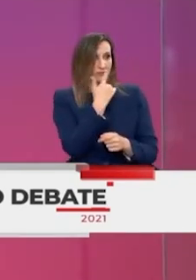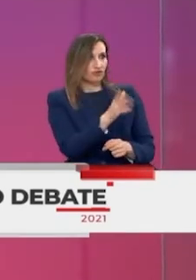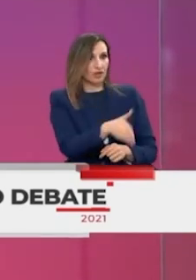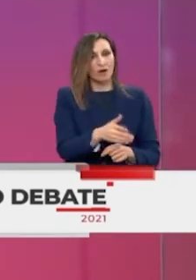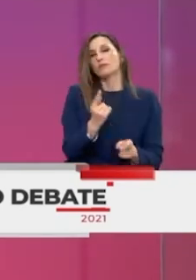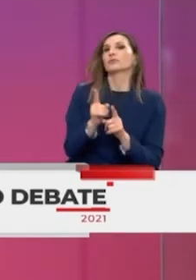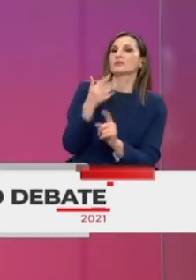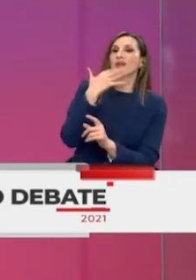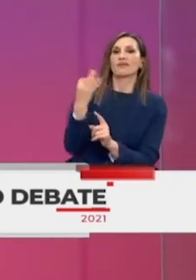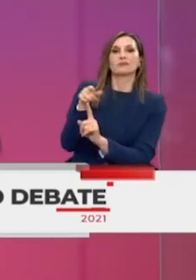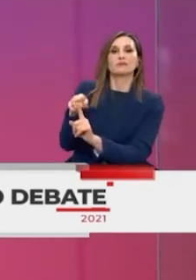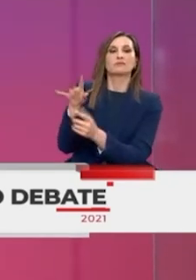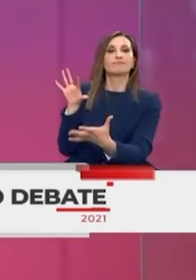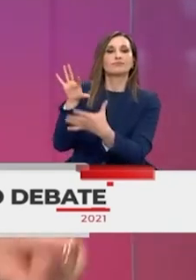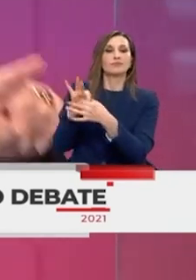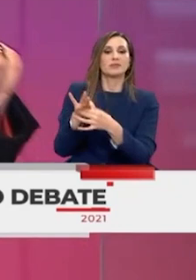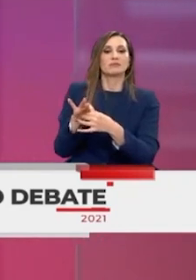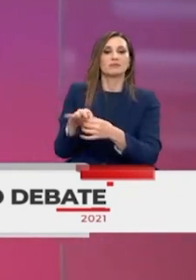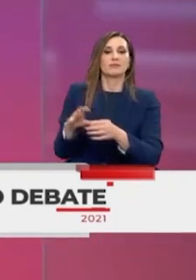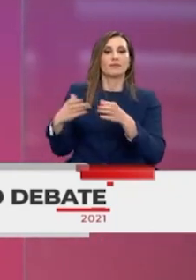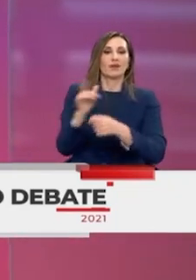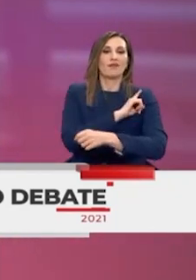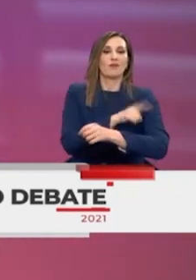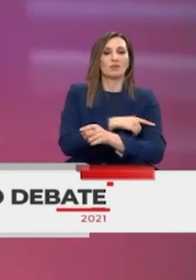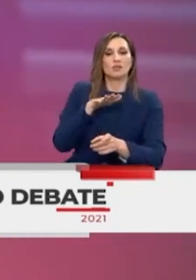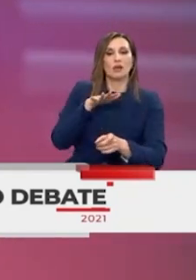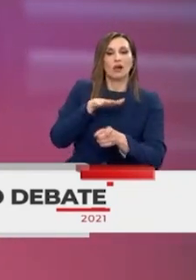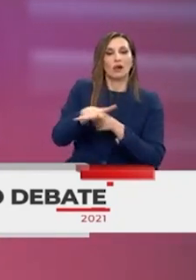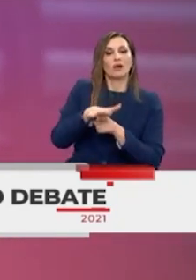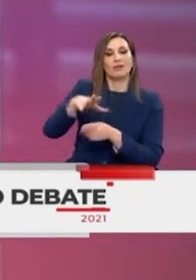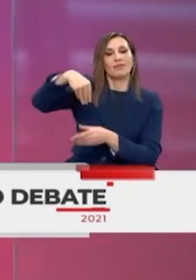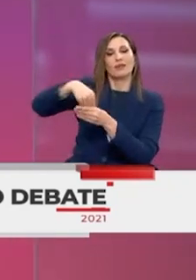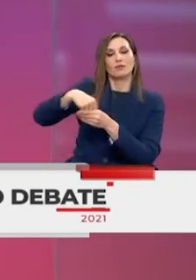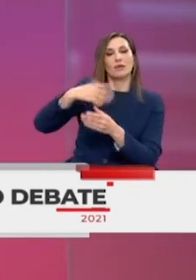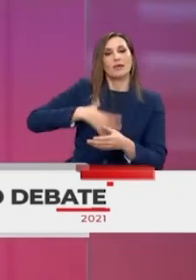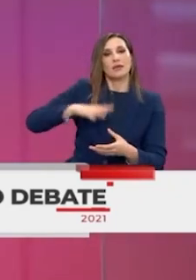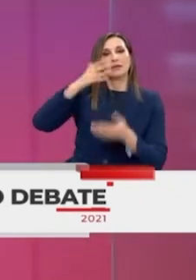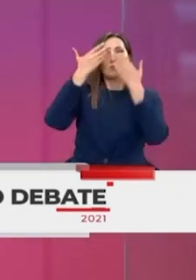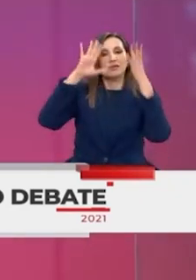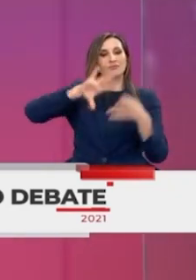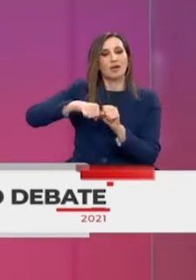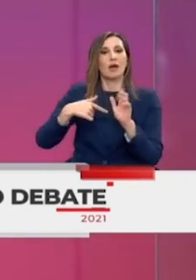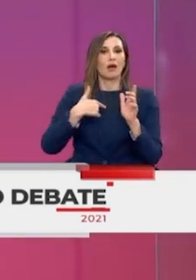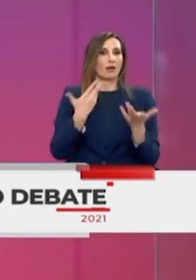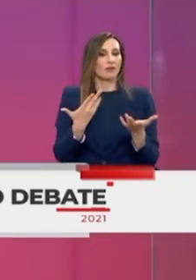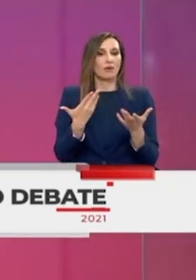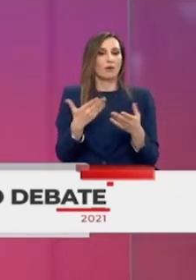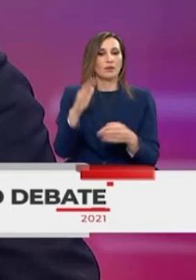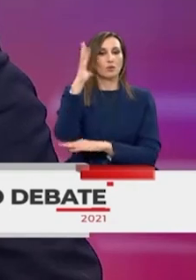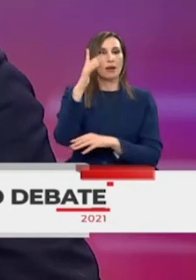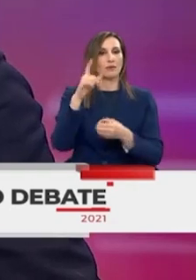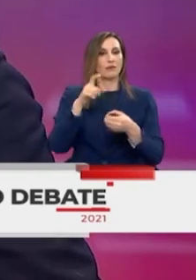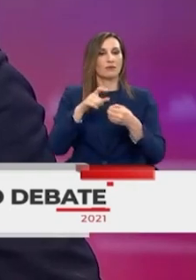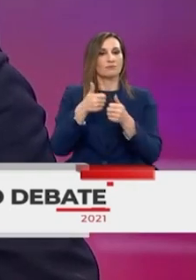facto, ele está ligado às forças de infiltração que querem destruir a democracia. Então não se demarca do PAN. Não se demarca do PAN nisto.